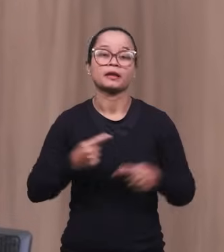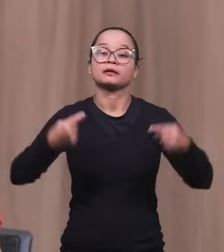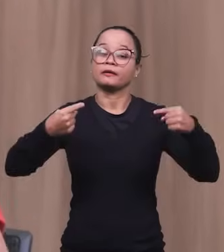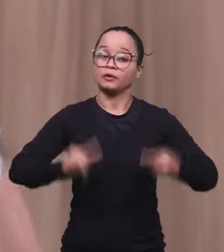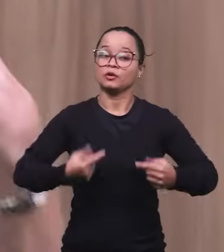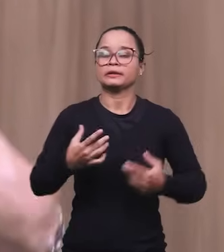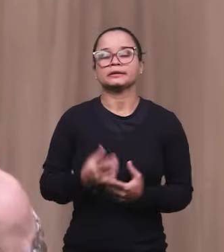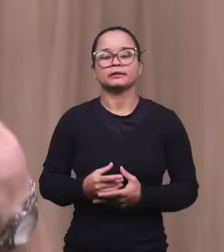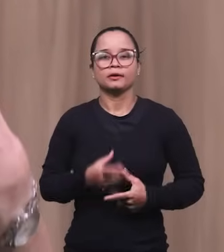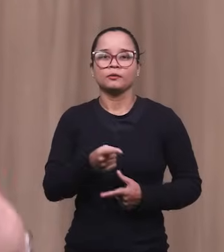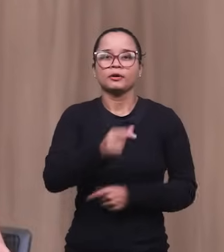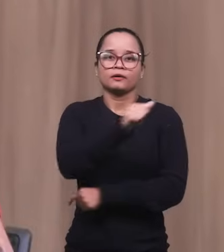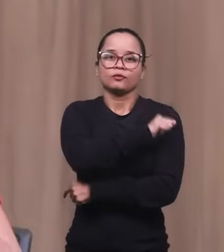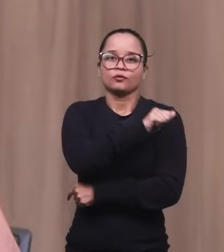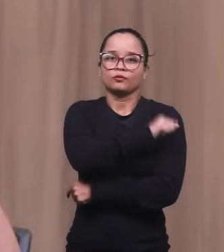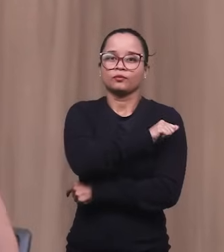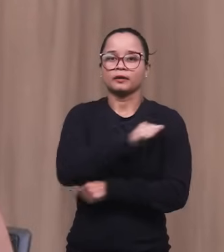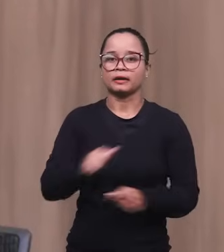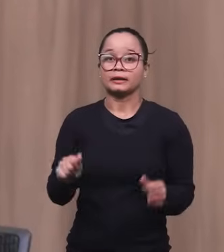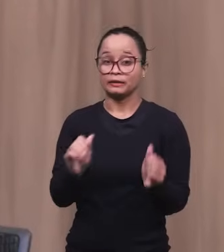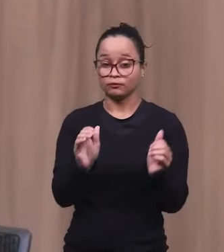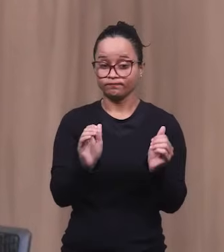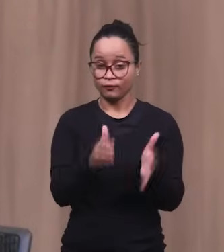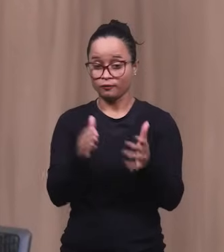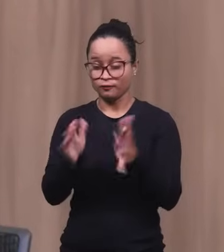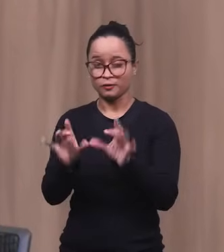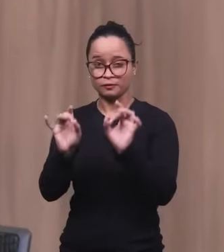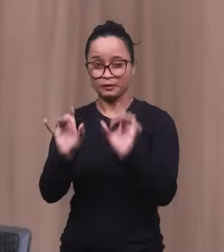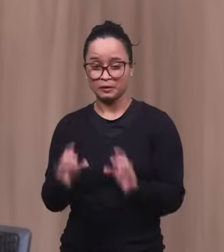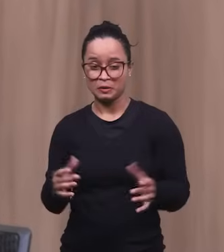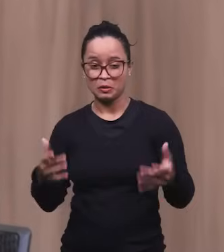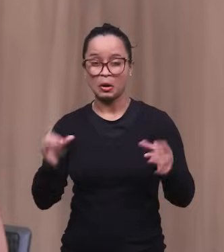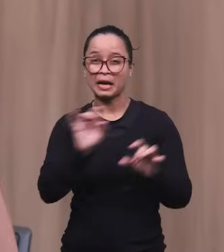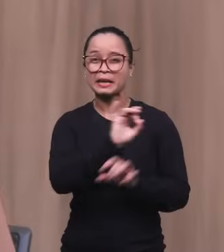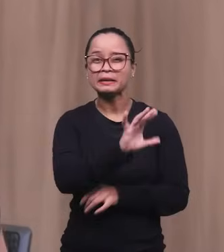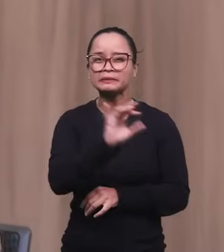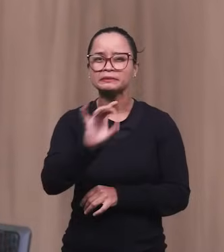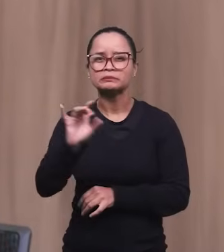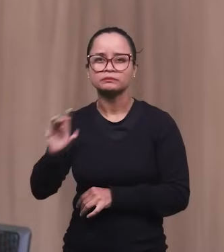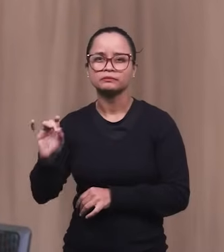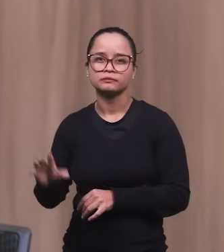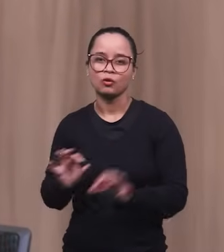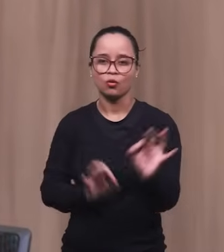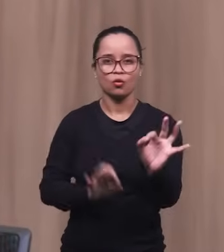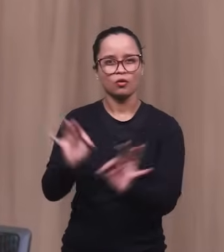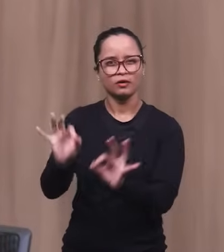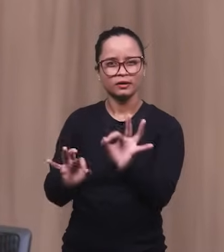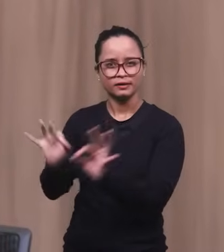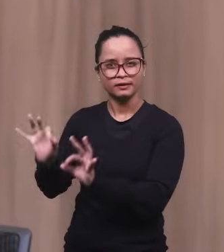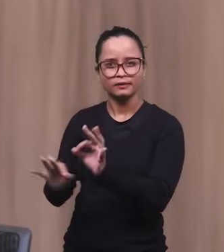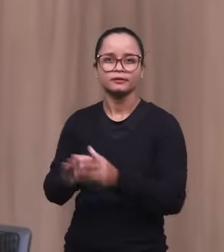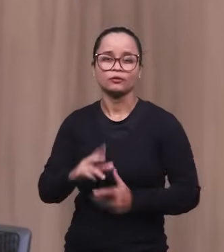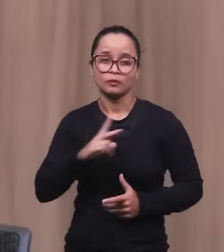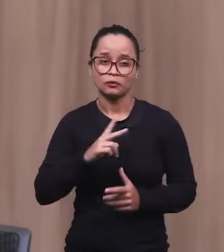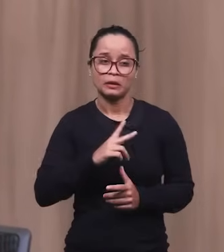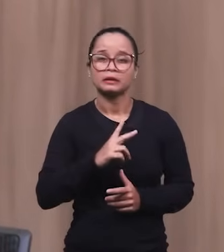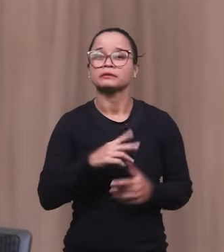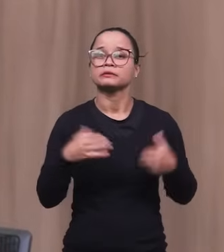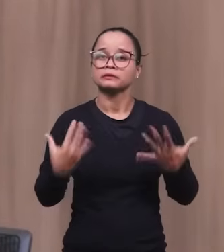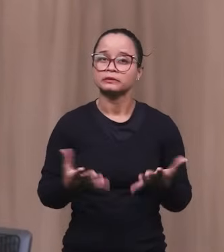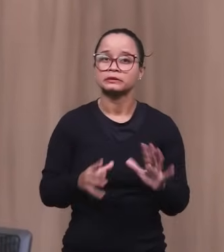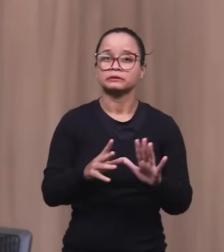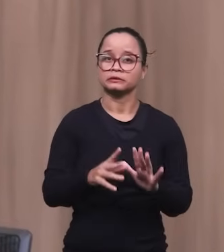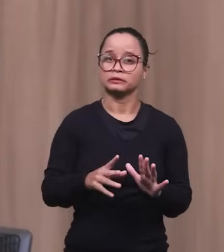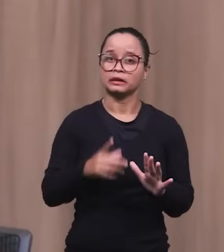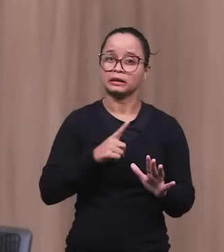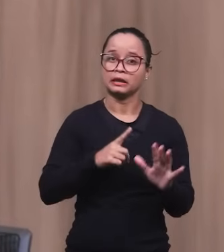têm para lidar com esses alunos nas suas especificidades, organizar sua rotina escolar, o seu planejamento,